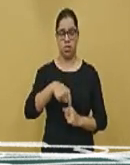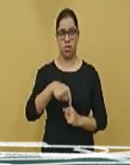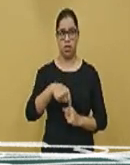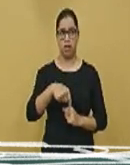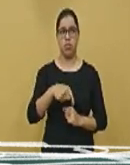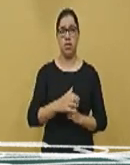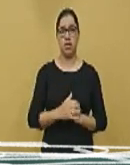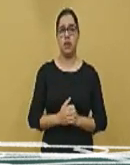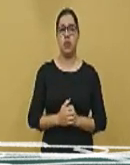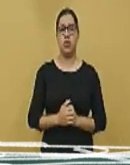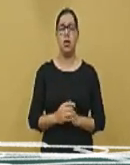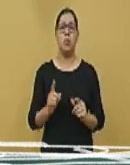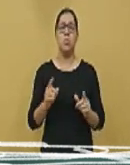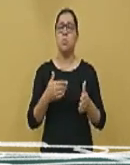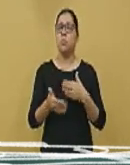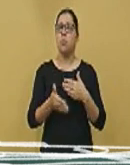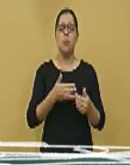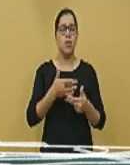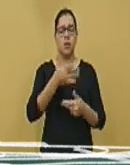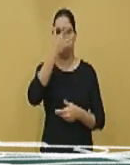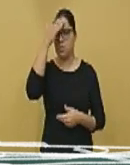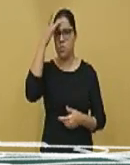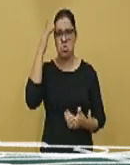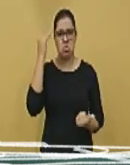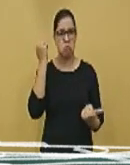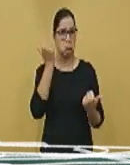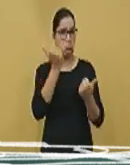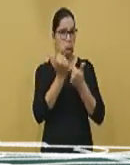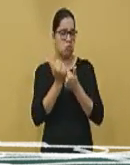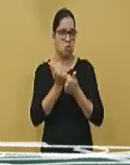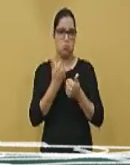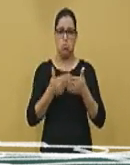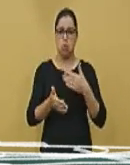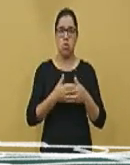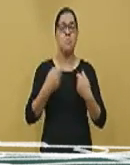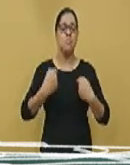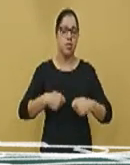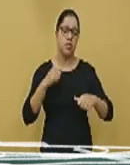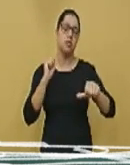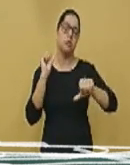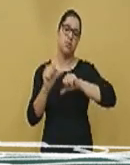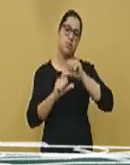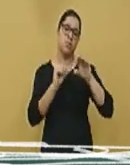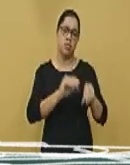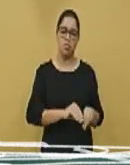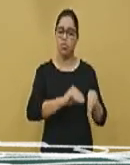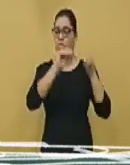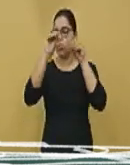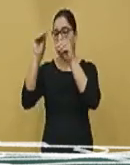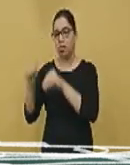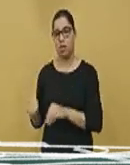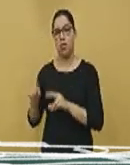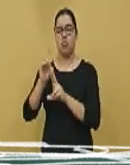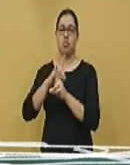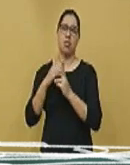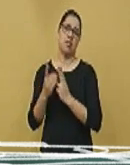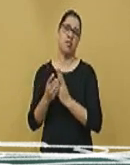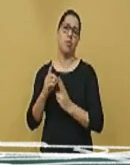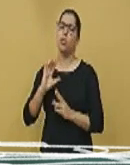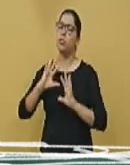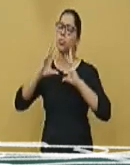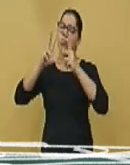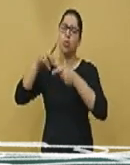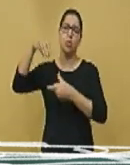coisa... Qualquer reitor que vir depois de mim ou eu mesma, nós vamos ter que mudar a reitoria para lá. A universidade funciona na unidade